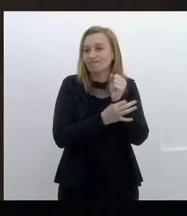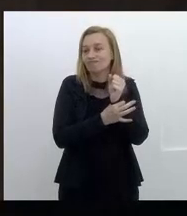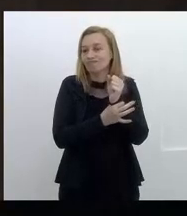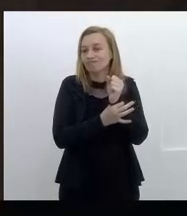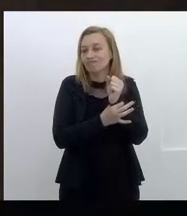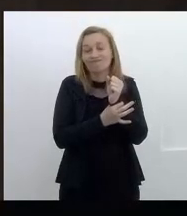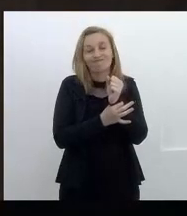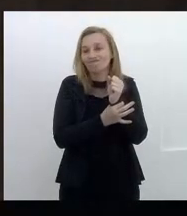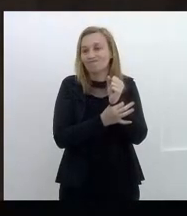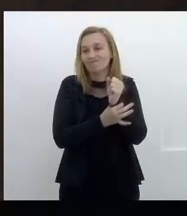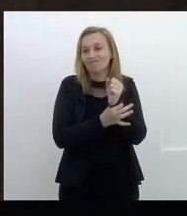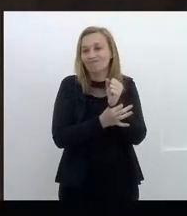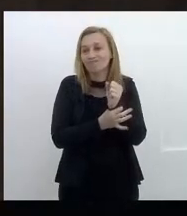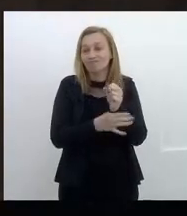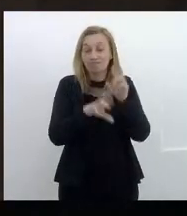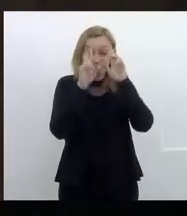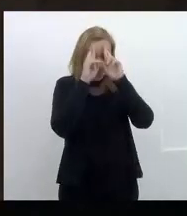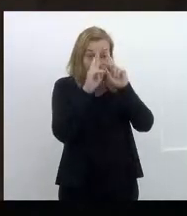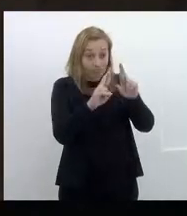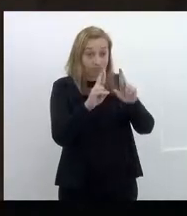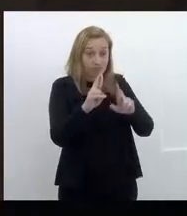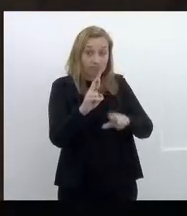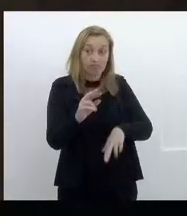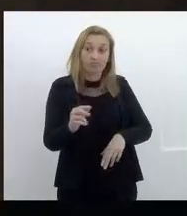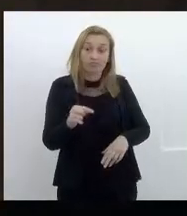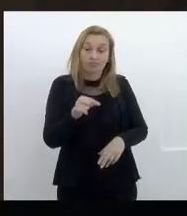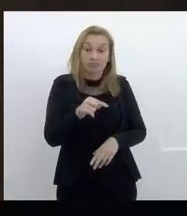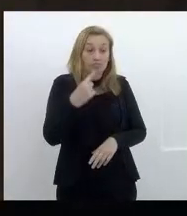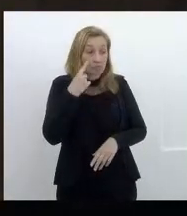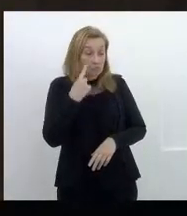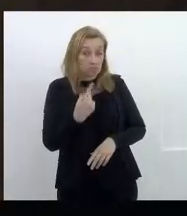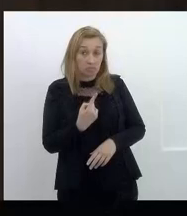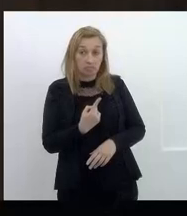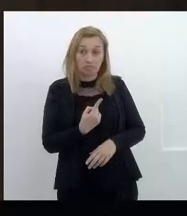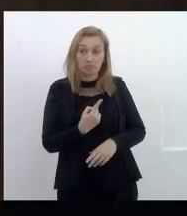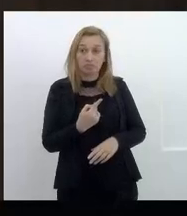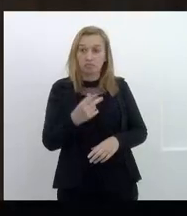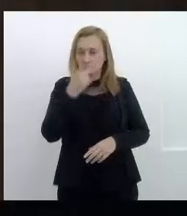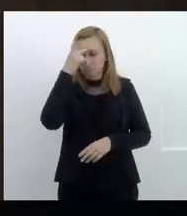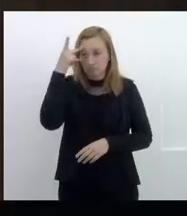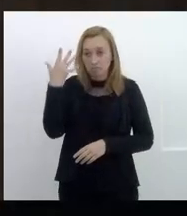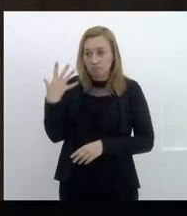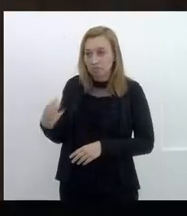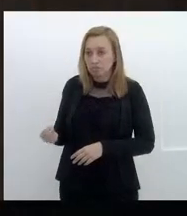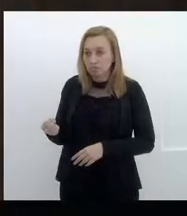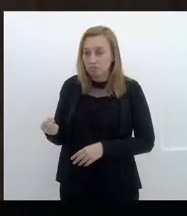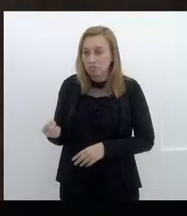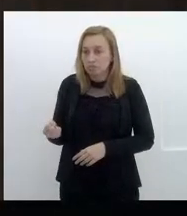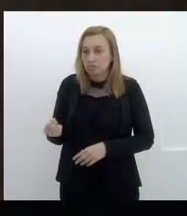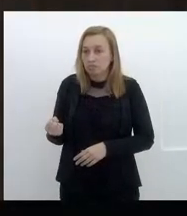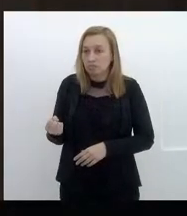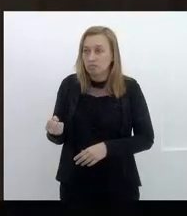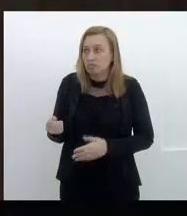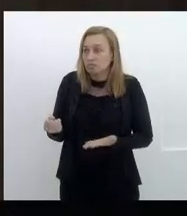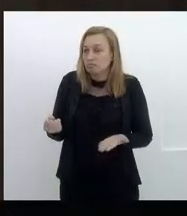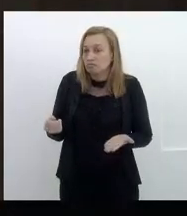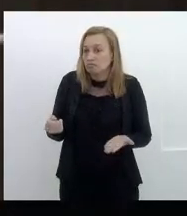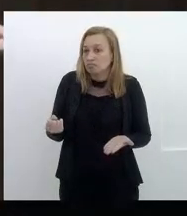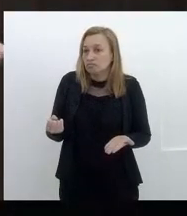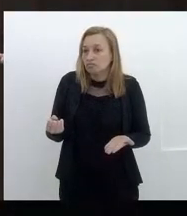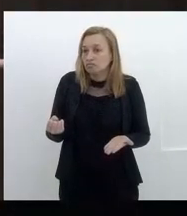regularidade nenhuma respeitada aqui tendo em vista que o pensionista vai se ver